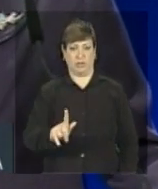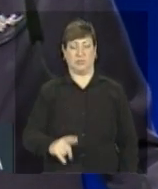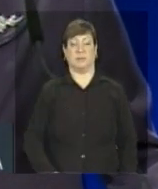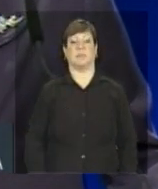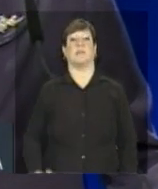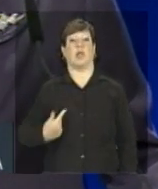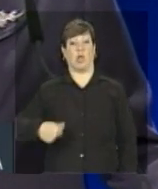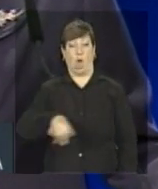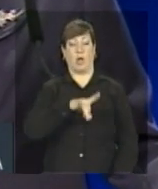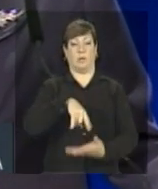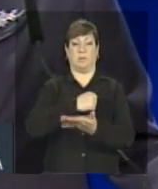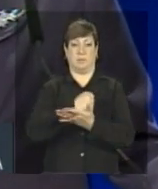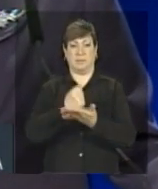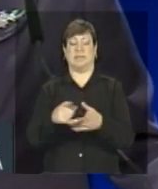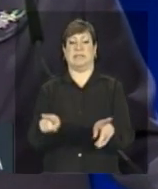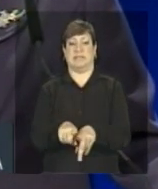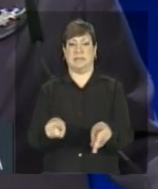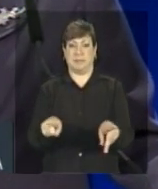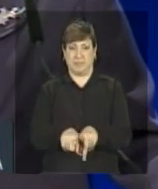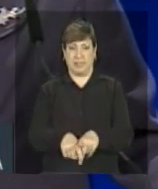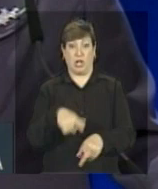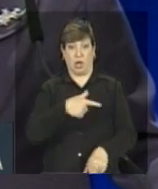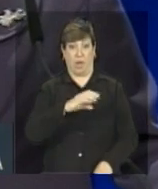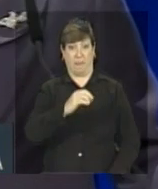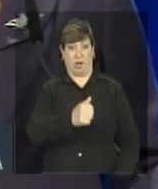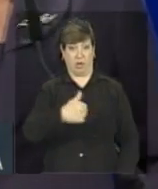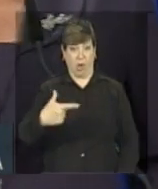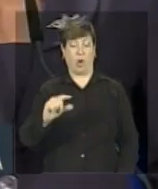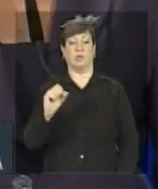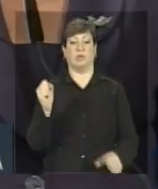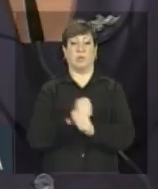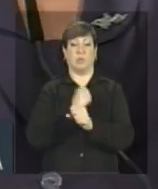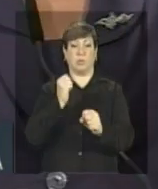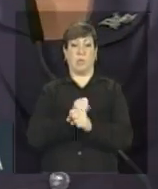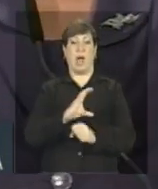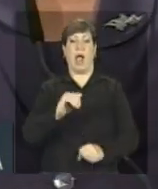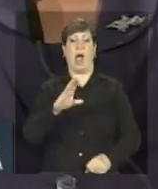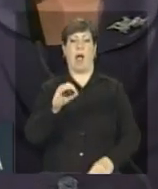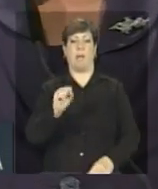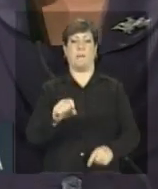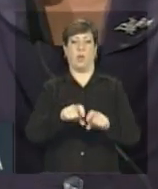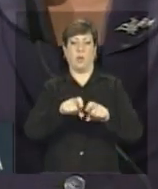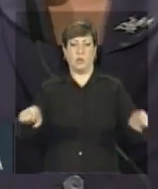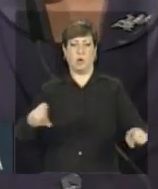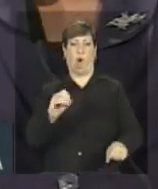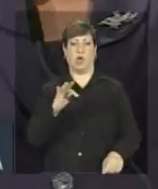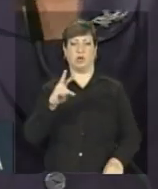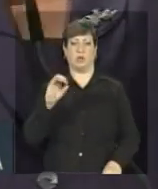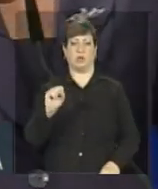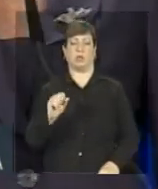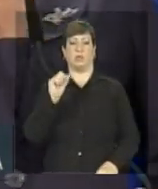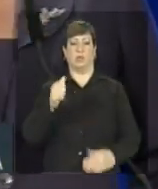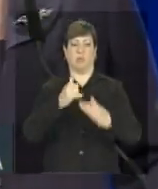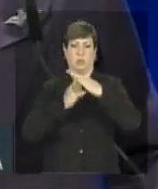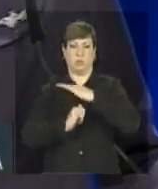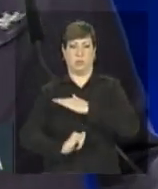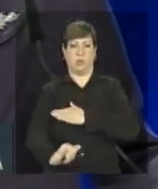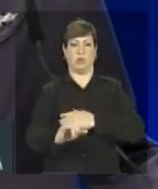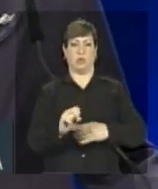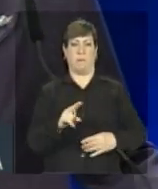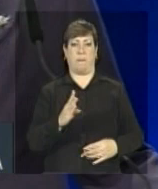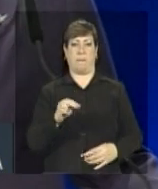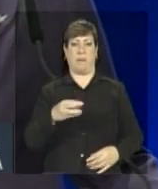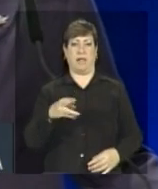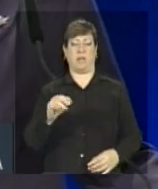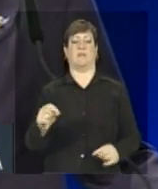Contrataremos ainda, em 2012, a construção de cabos óticos submarinos para ligar o Brasil à América